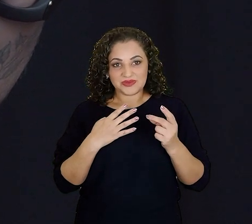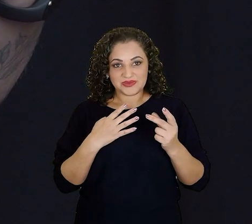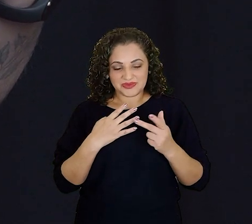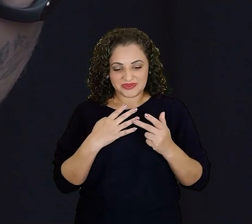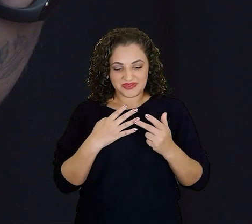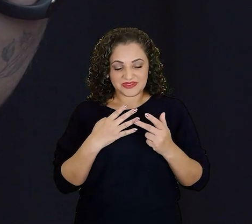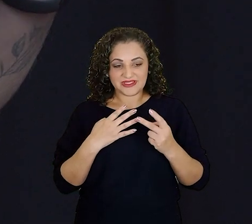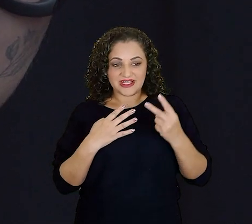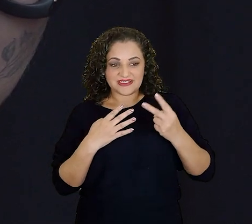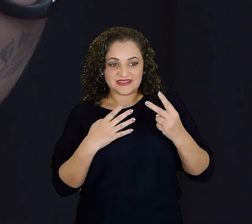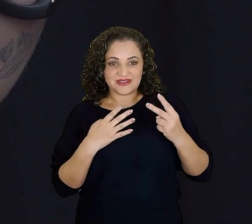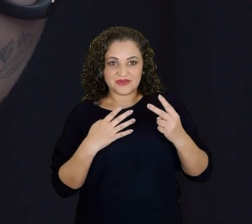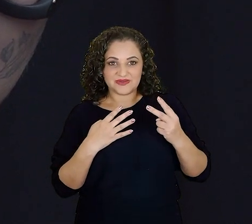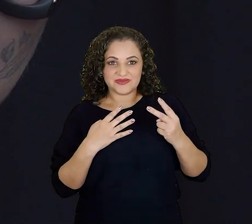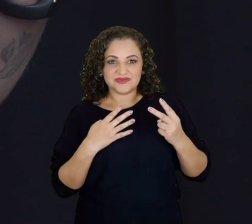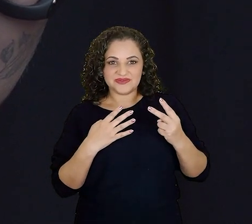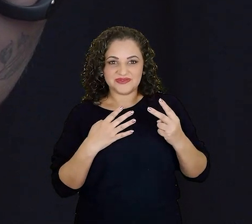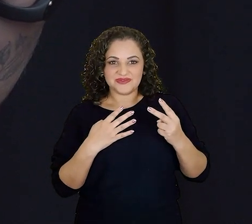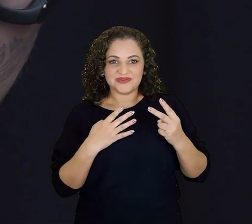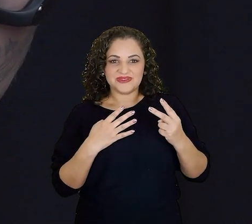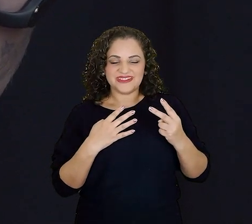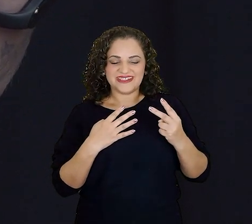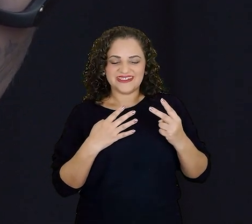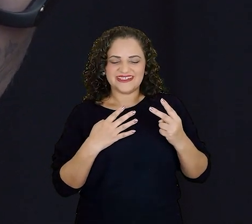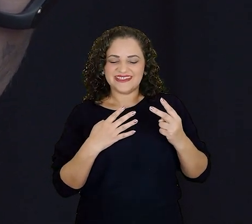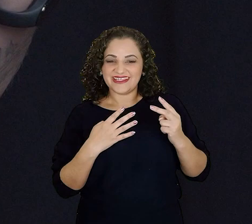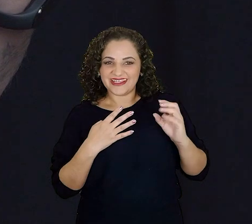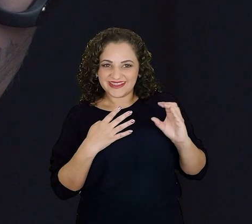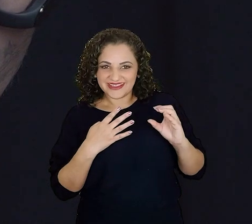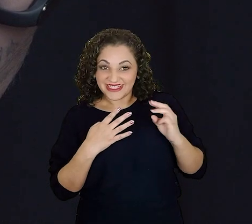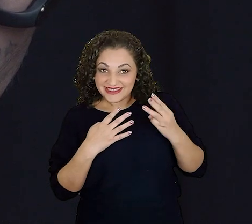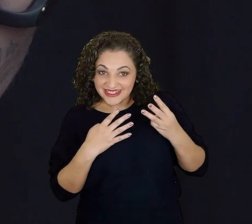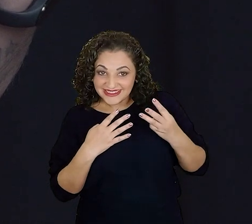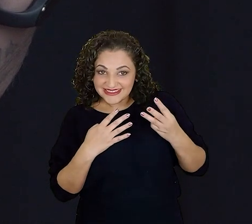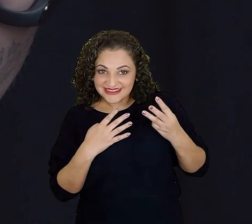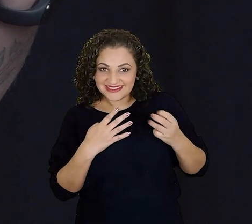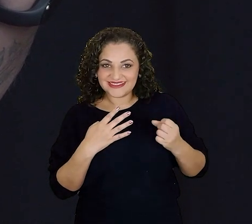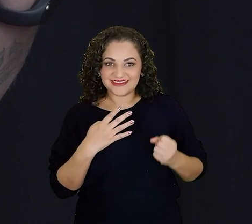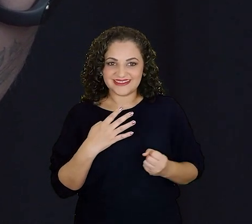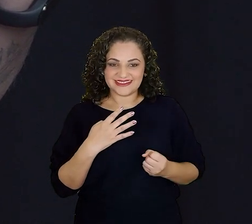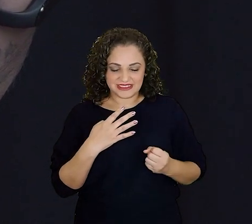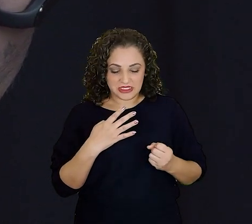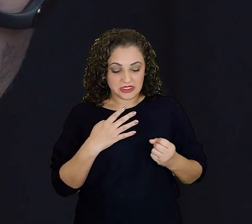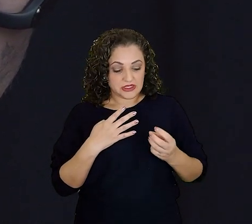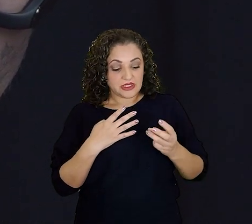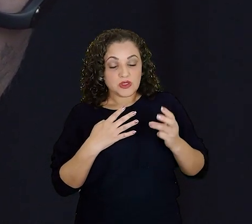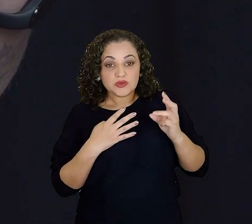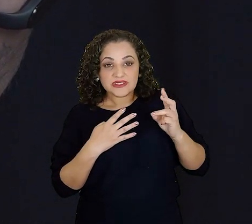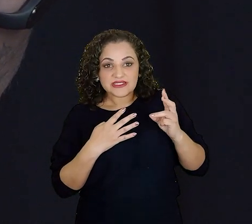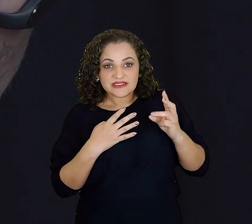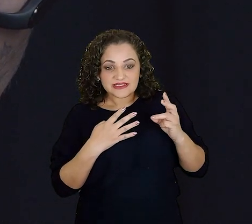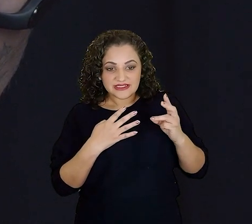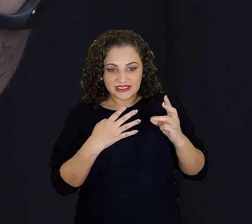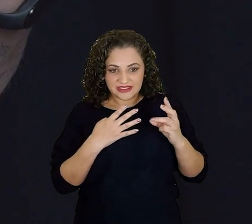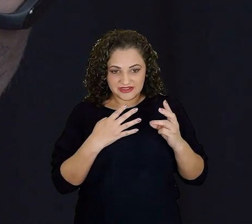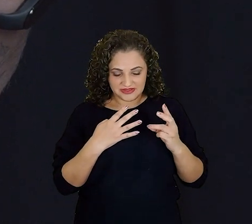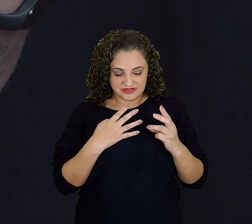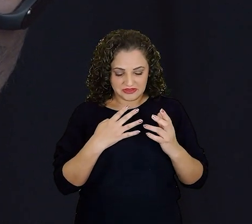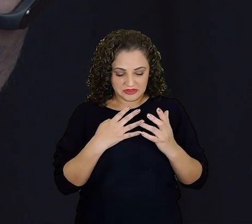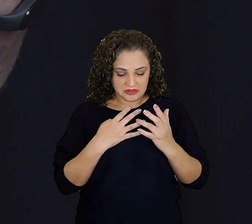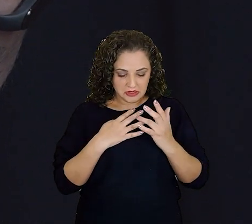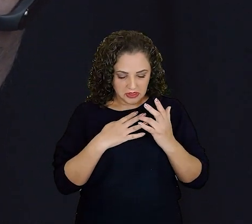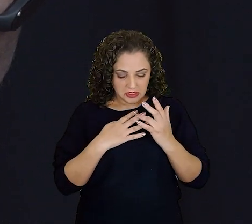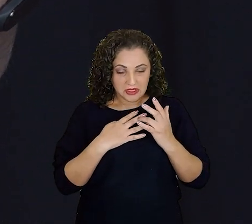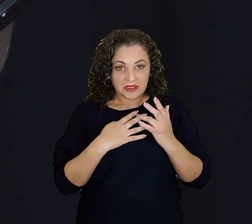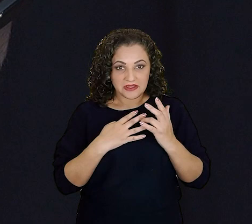corda, casa 3, e o terceiro e último dedo na terceira corda,